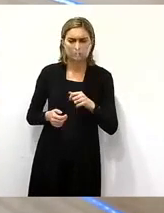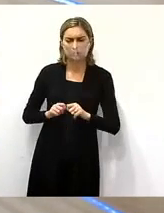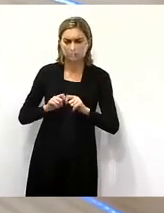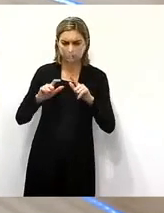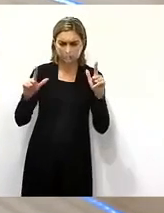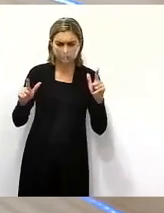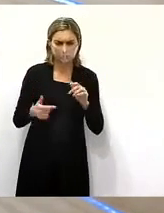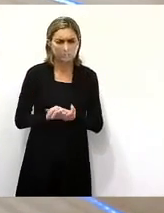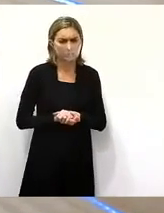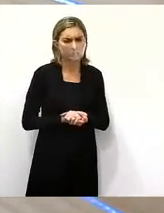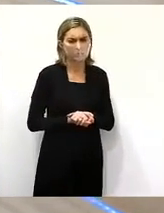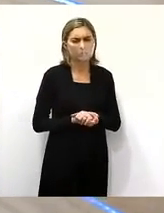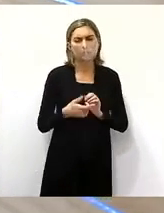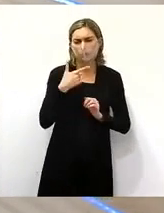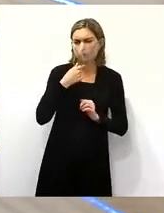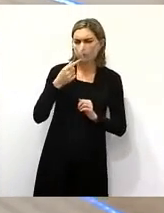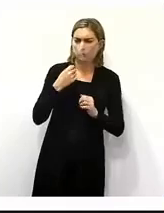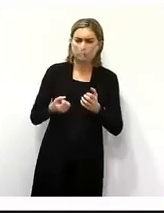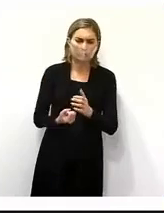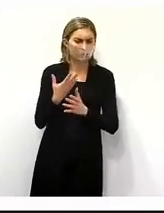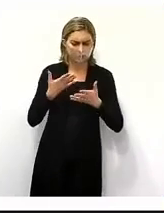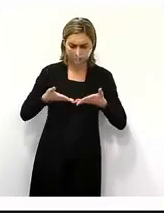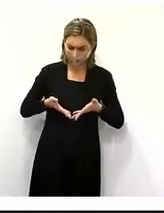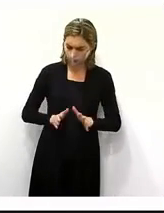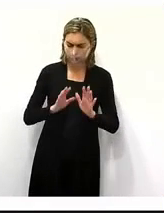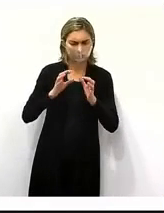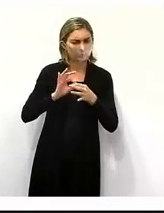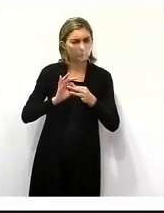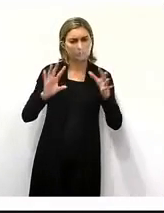tela. O homem nasce livre